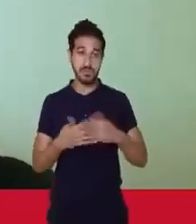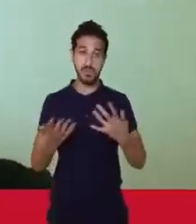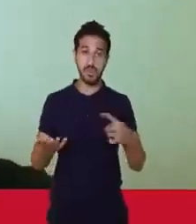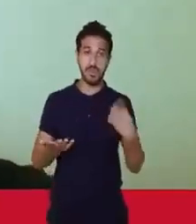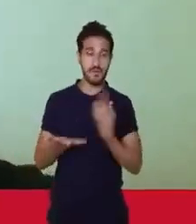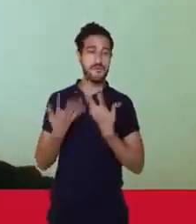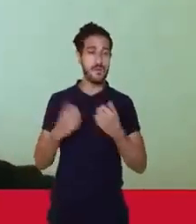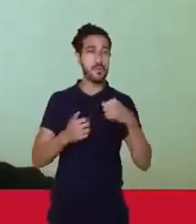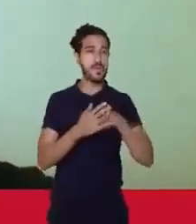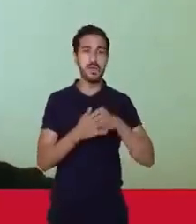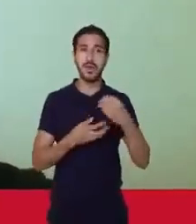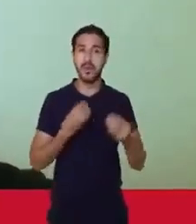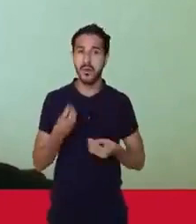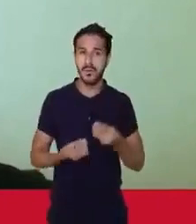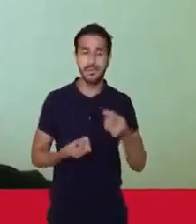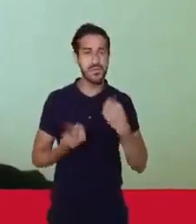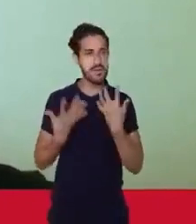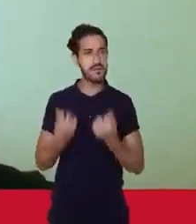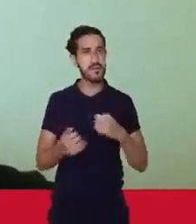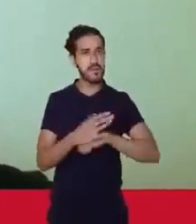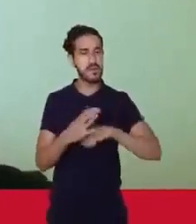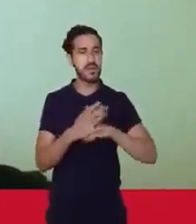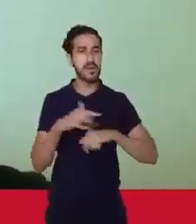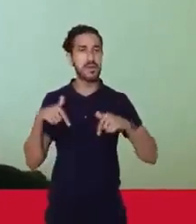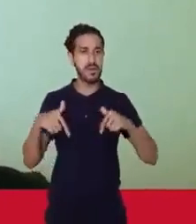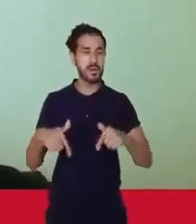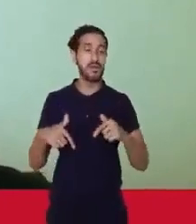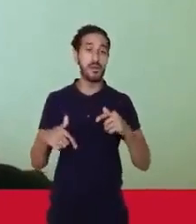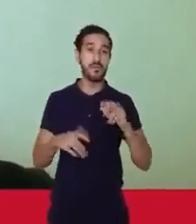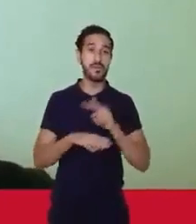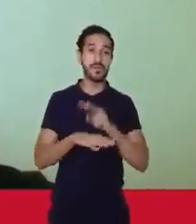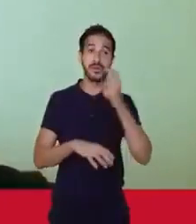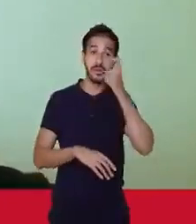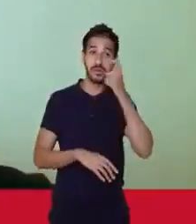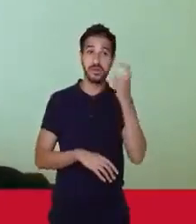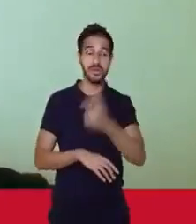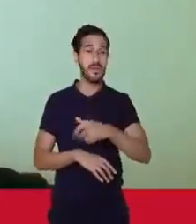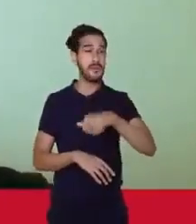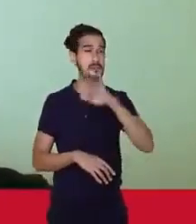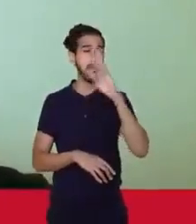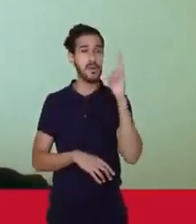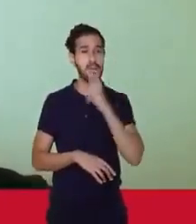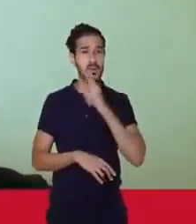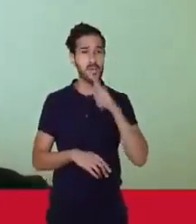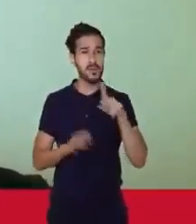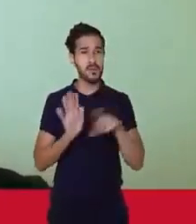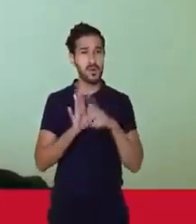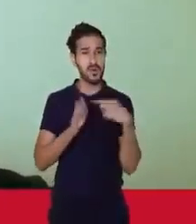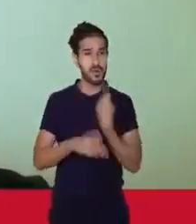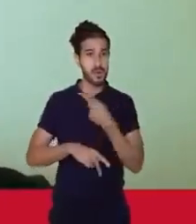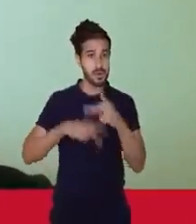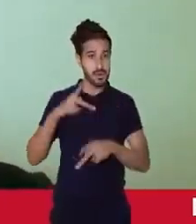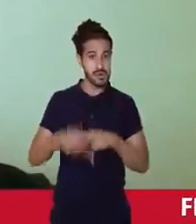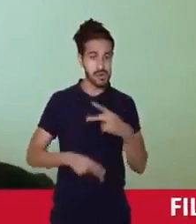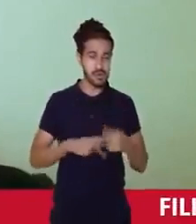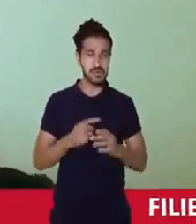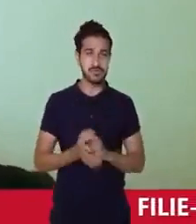aí nós vamos lutar com o quê? Nós vamos lutar defendendo os interesses mais imediatos da nossa população.